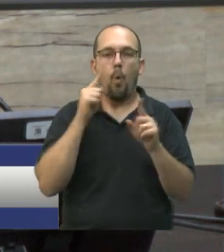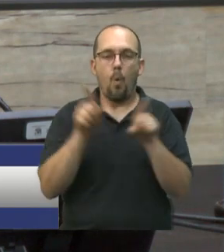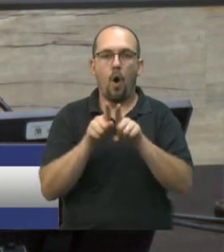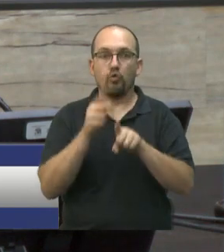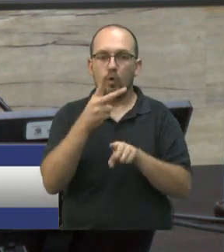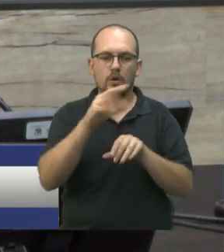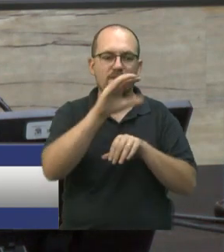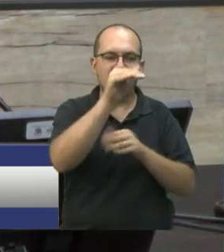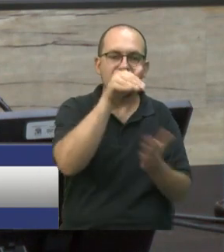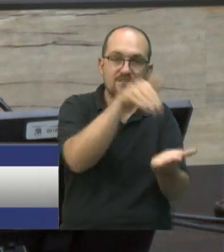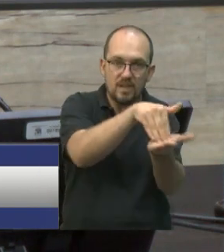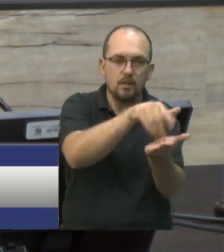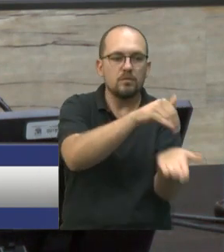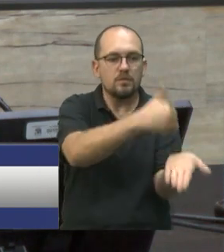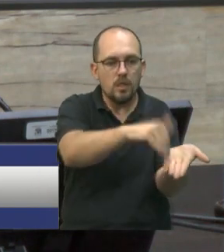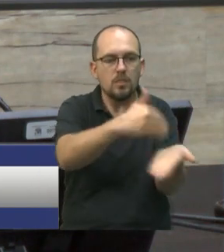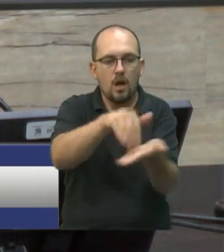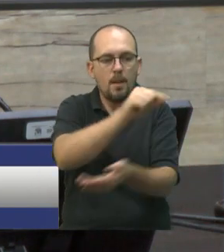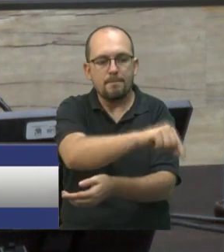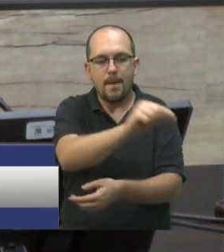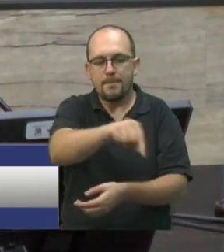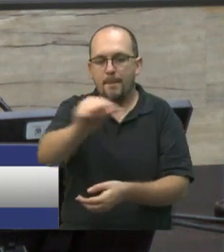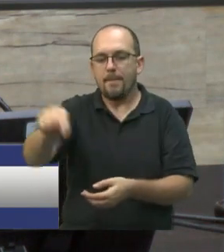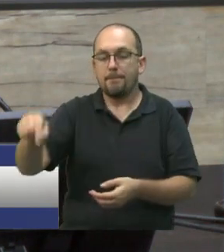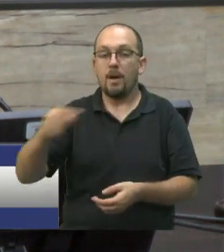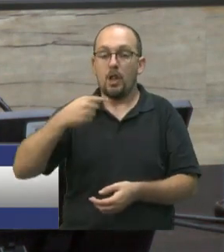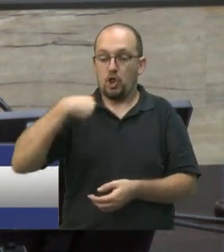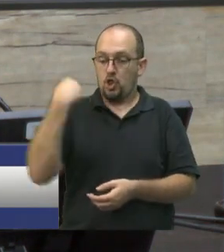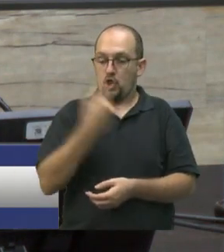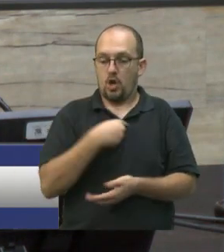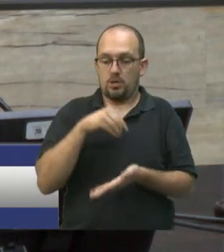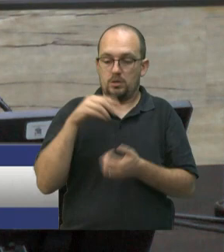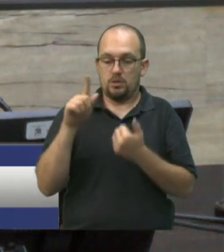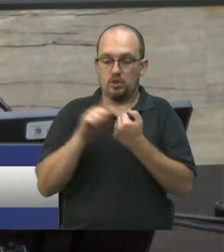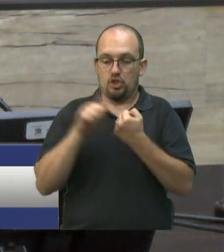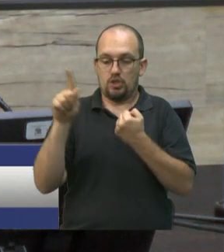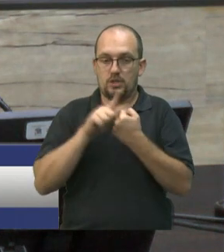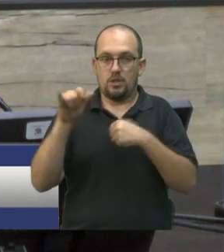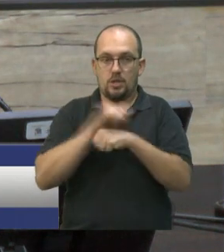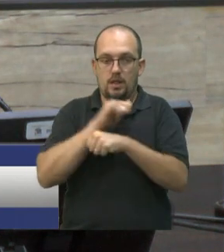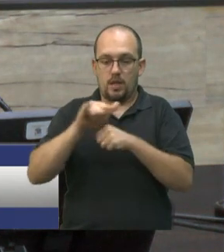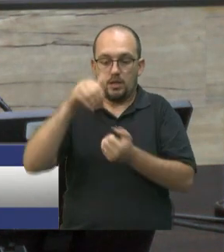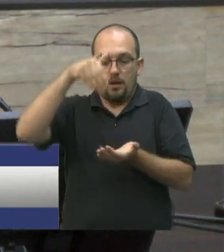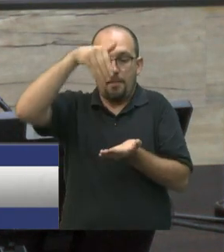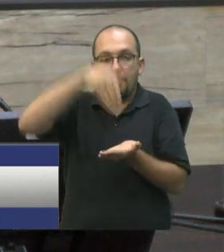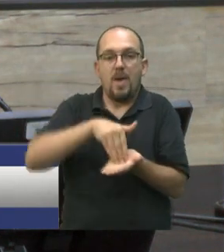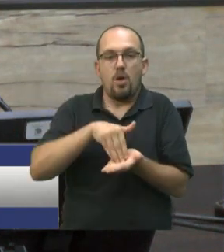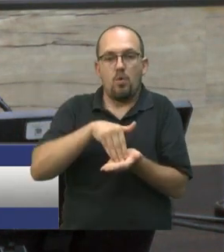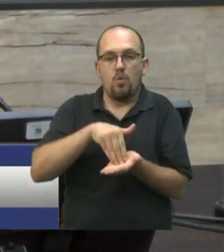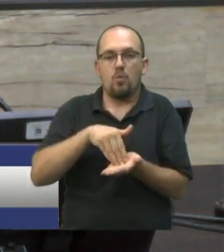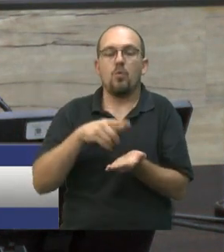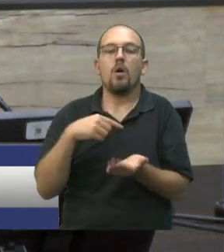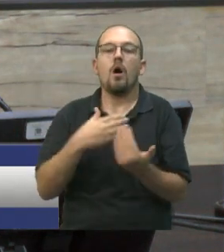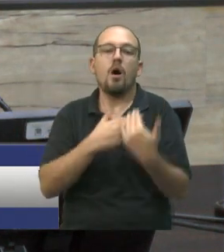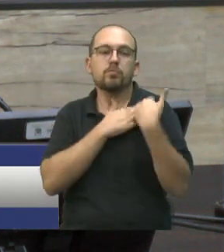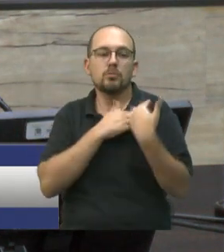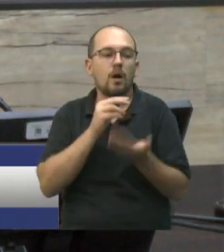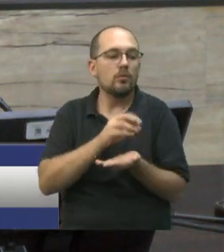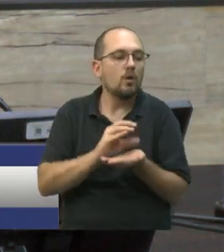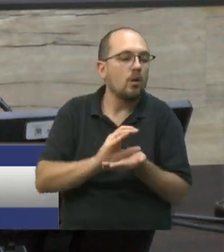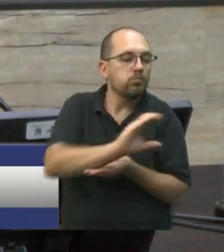a isso, nós somos responsáveis por dimensionar e colocar e trazer para vocês. E agora vamos monitorar. E vamos